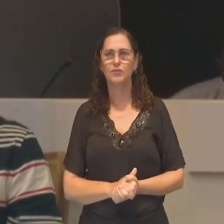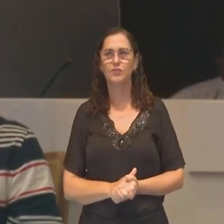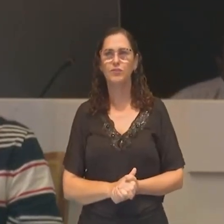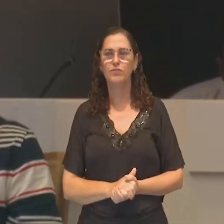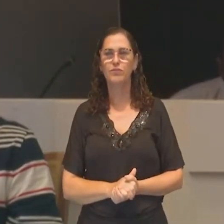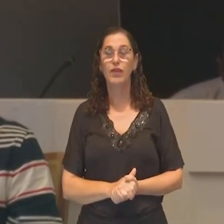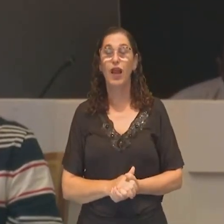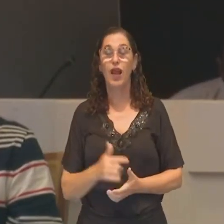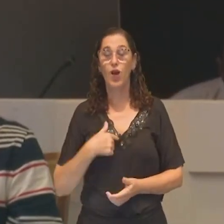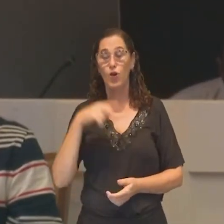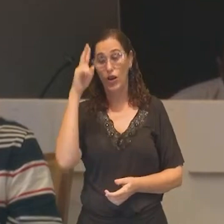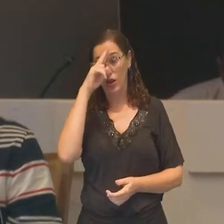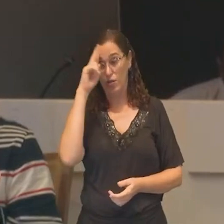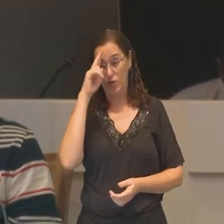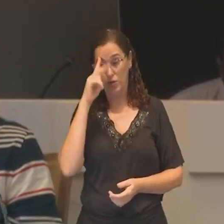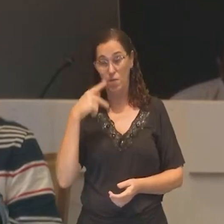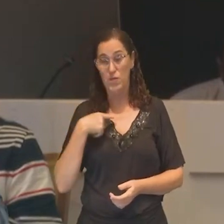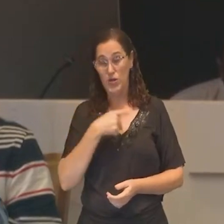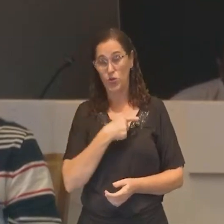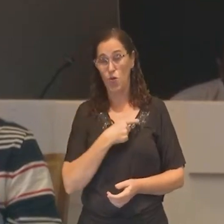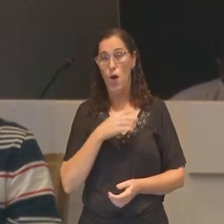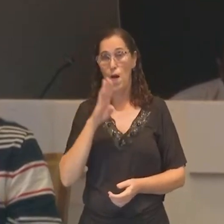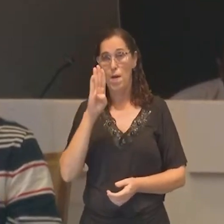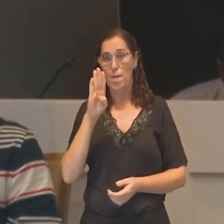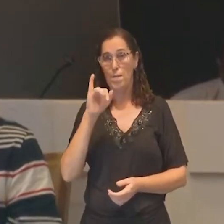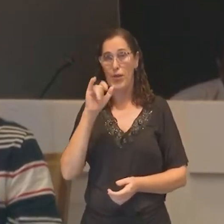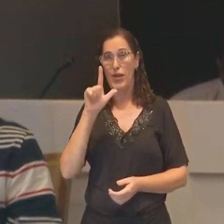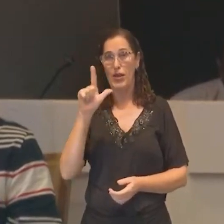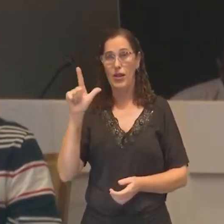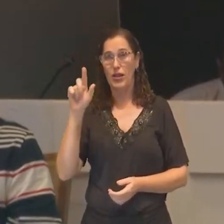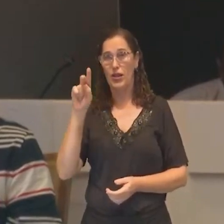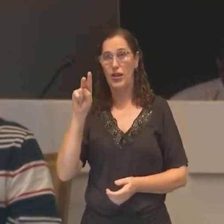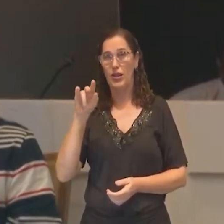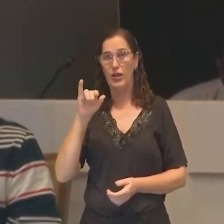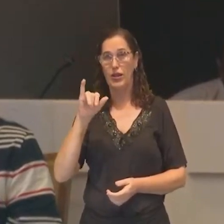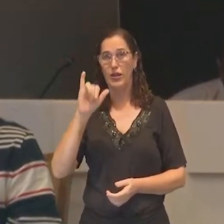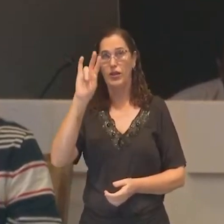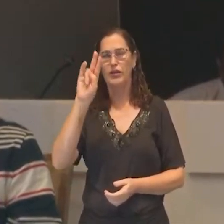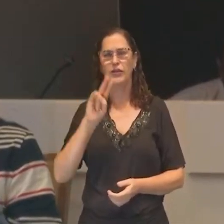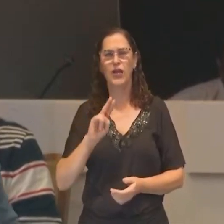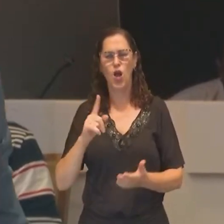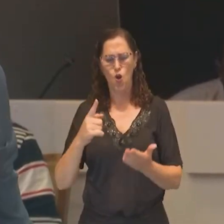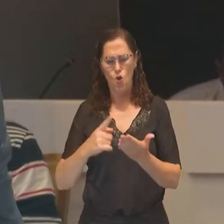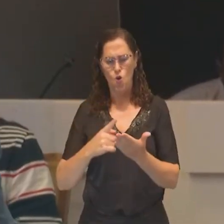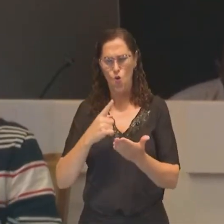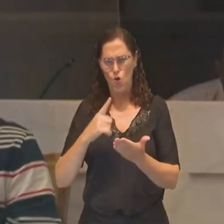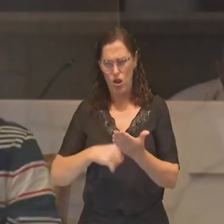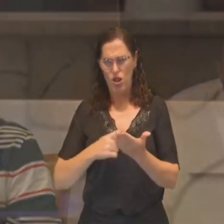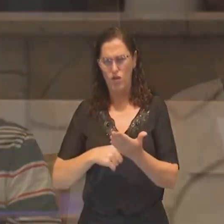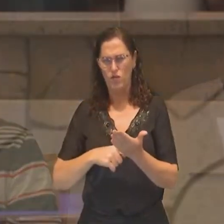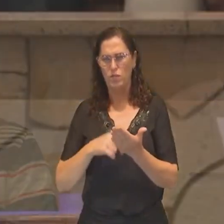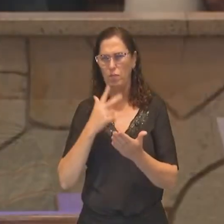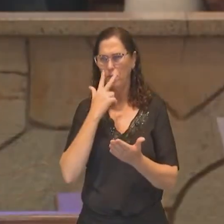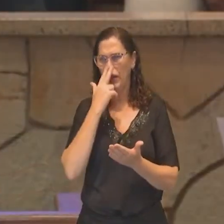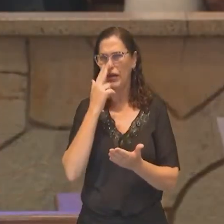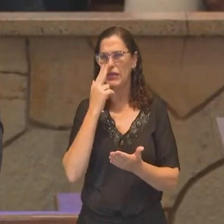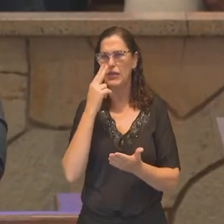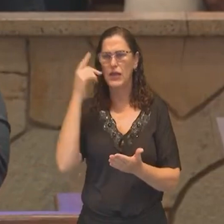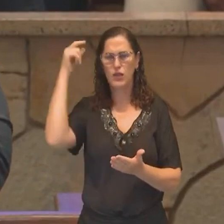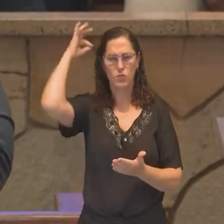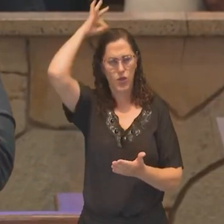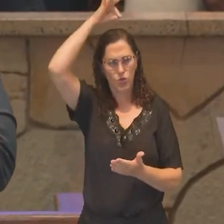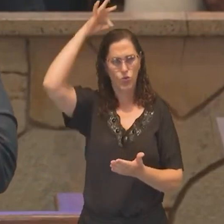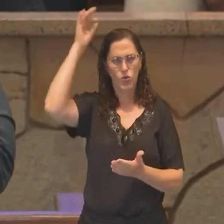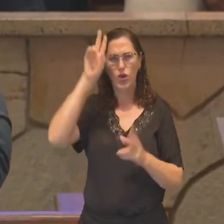Me recordo o pastor Billy Graham contando uma história em um dos seus livros, se não me engano, o Espírito Santo. Ele